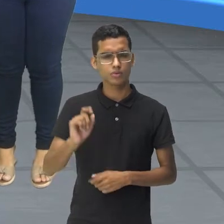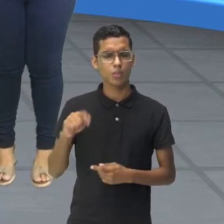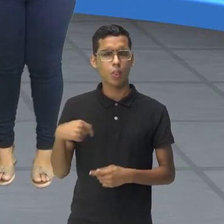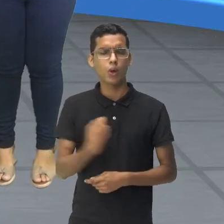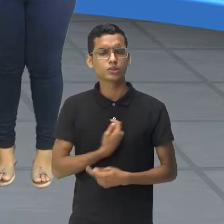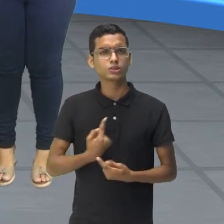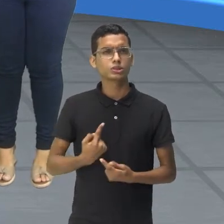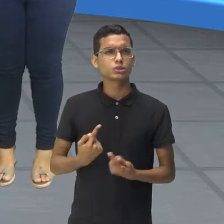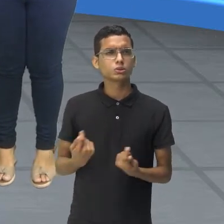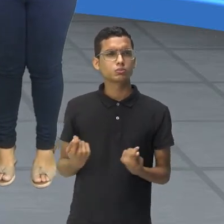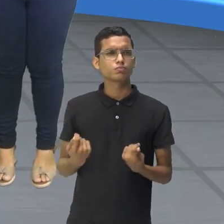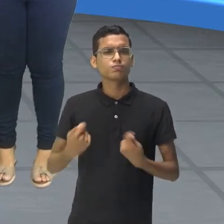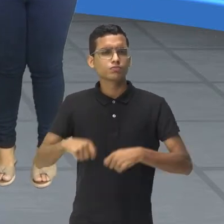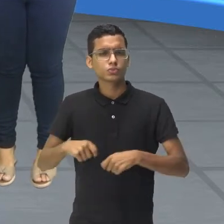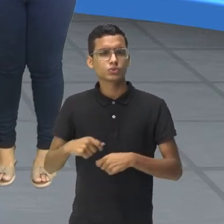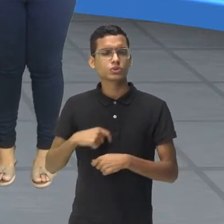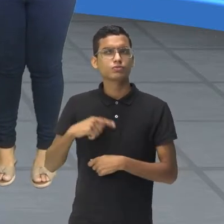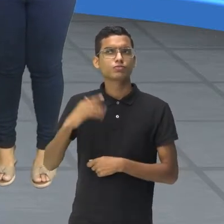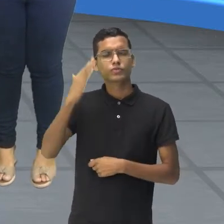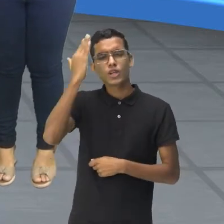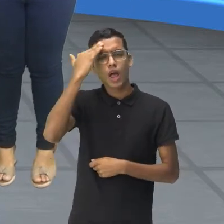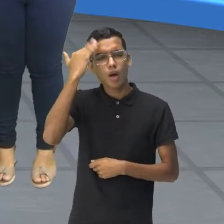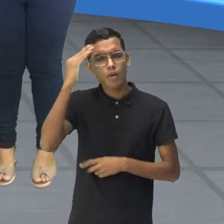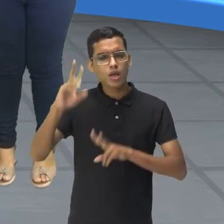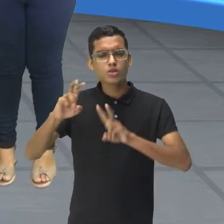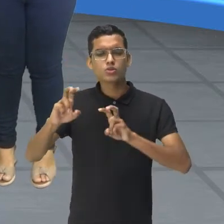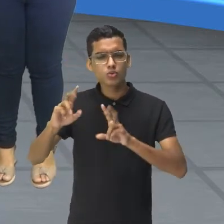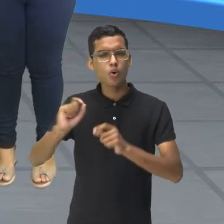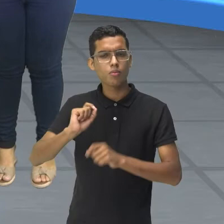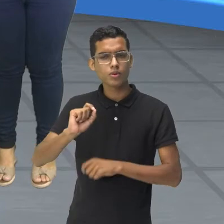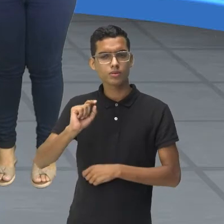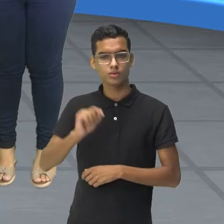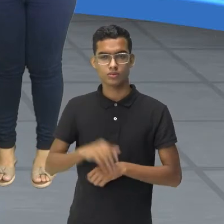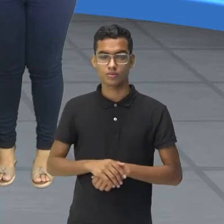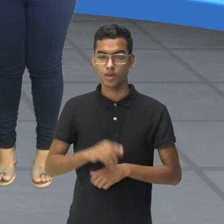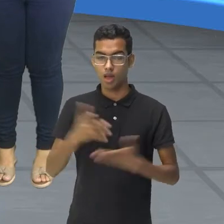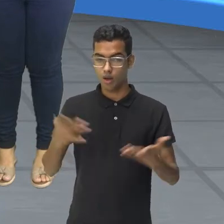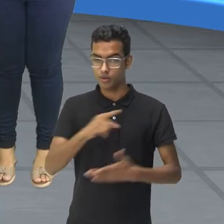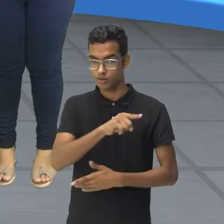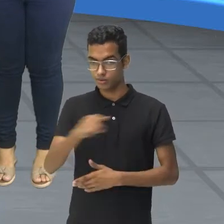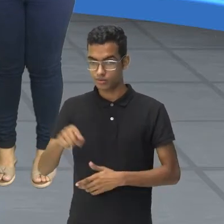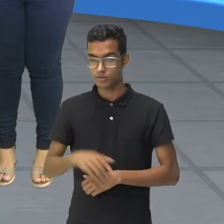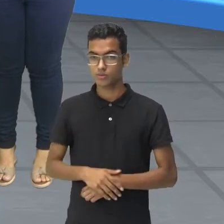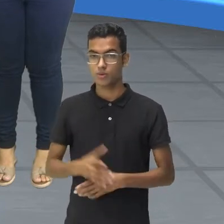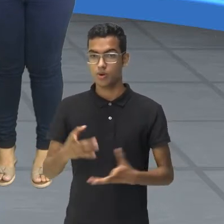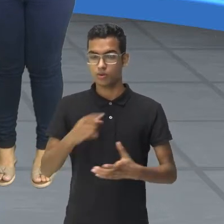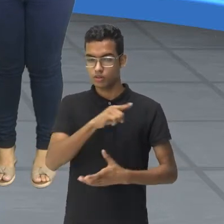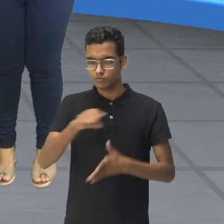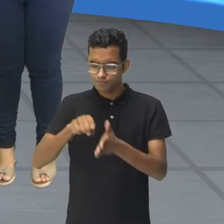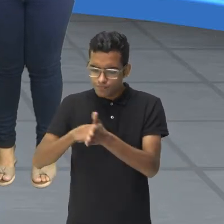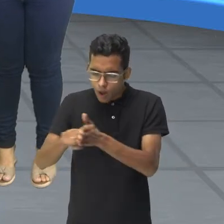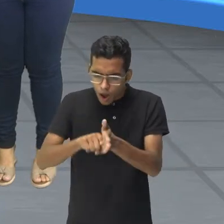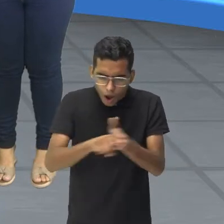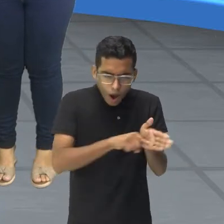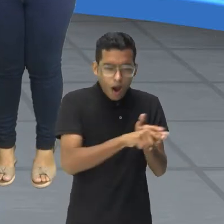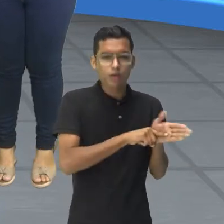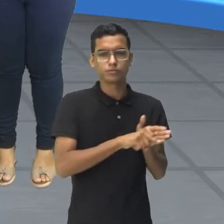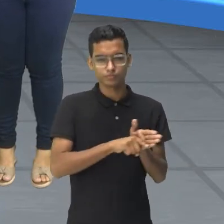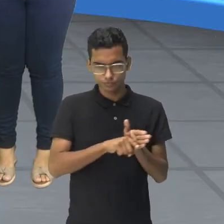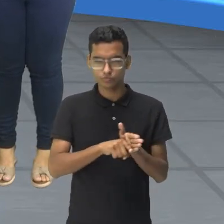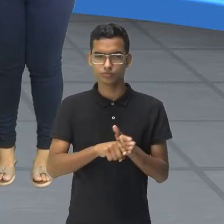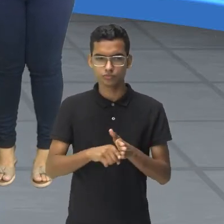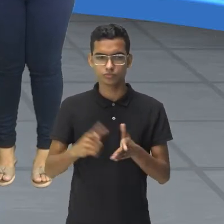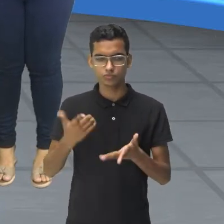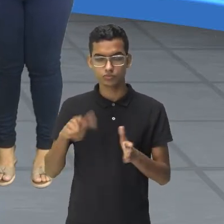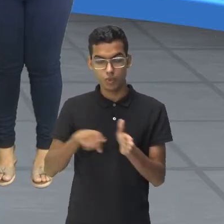fazer? O que mais que a gente pode saber sobre isso? Agora é com vocês. Eu quero que vocês pesquisem um pouco mais, que vocês